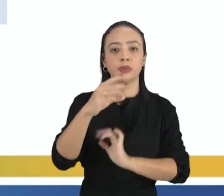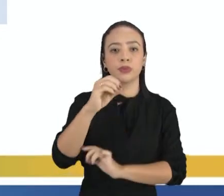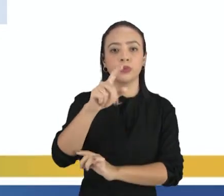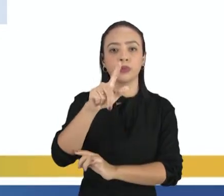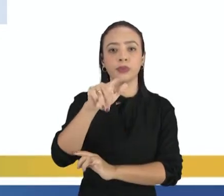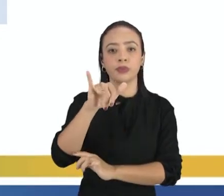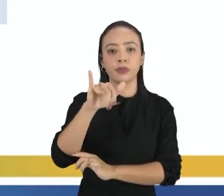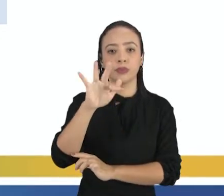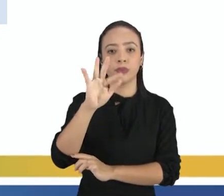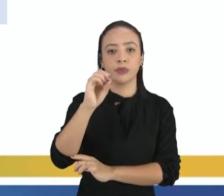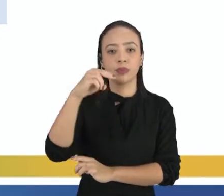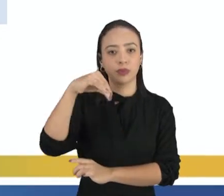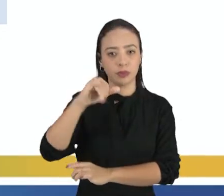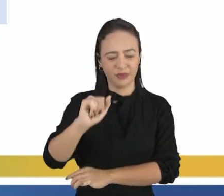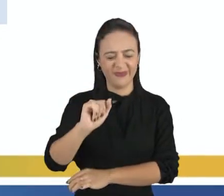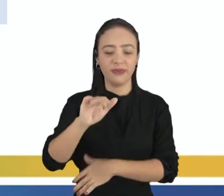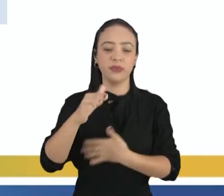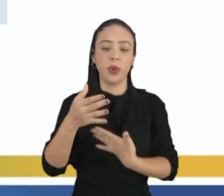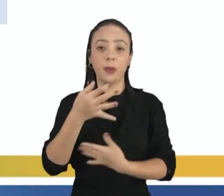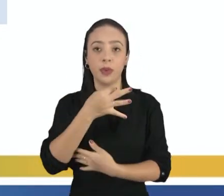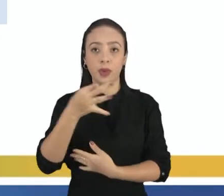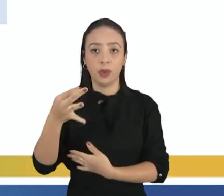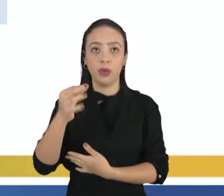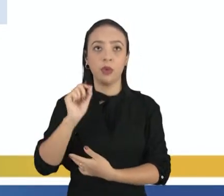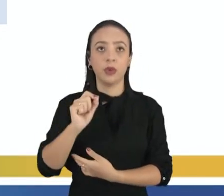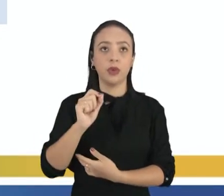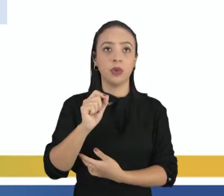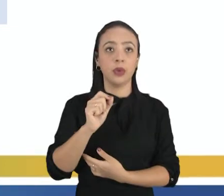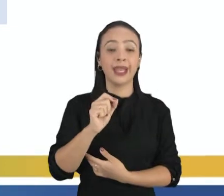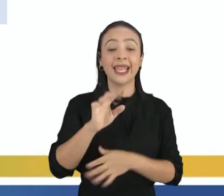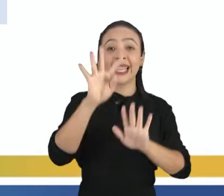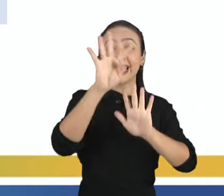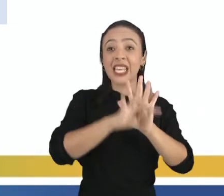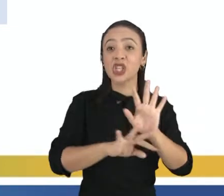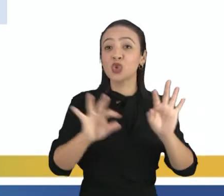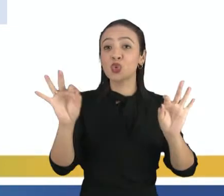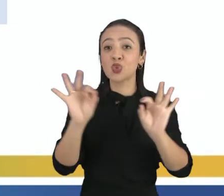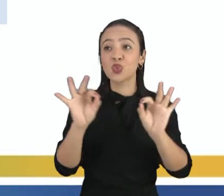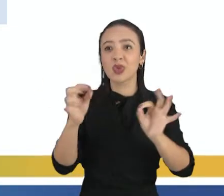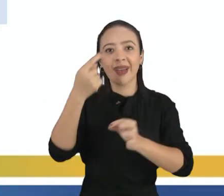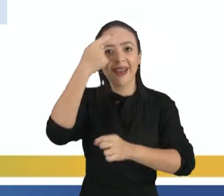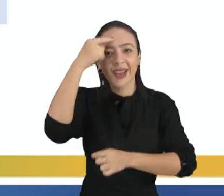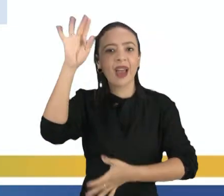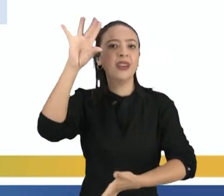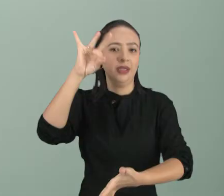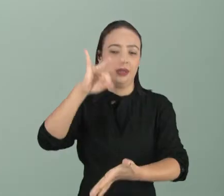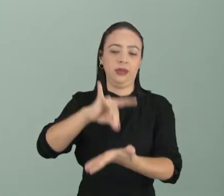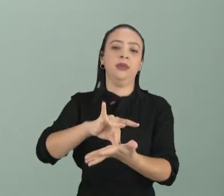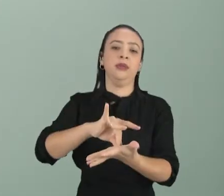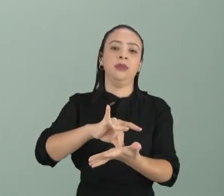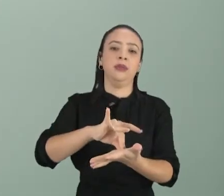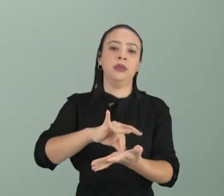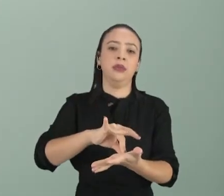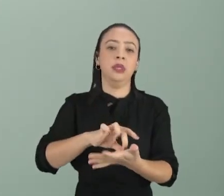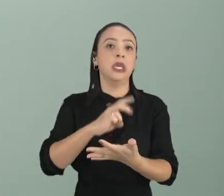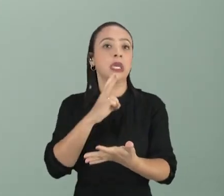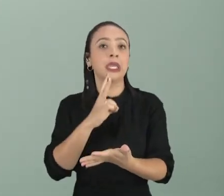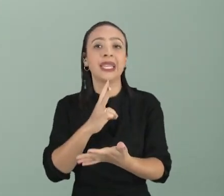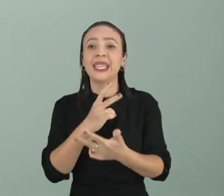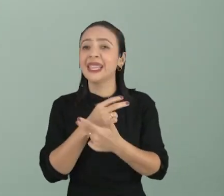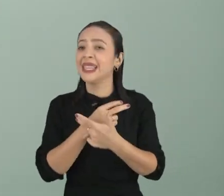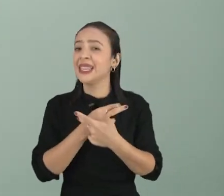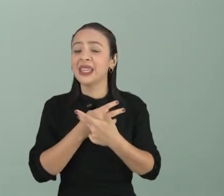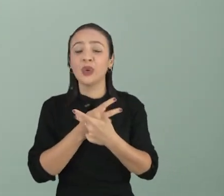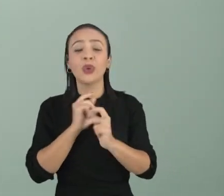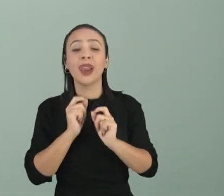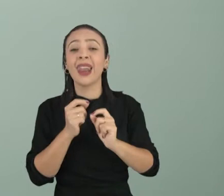polifonia. Segundo Bakhtin, nenhum texto é inédito, nenhum discurso é inédito, ou seja, nenhum discurso, nada do que